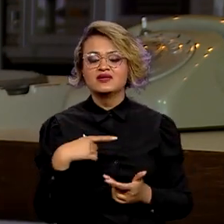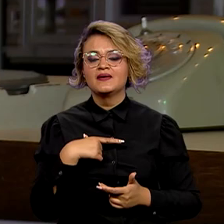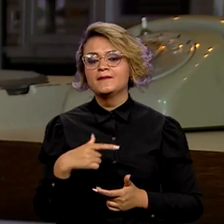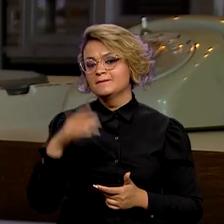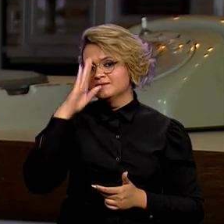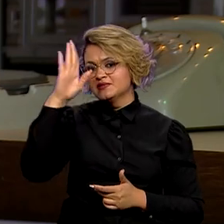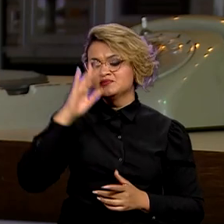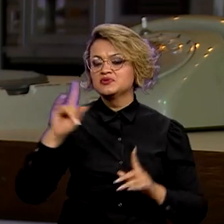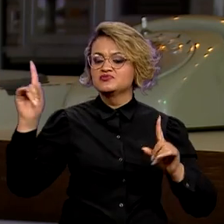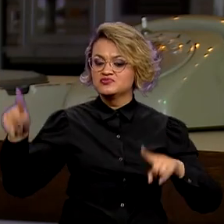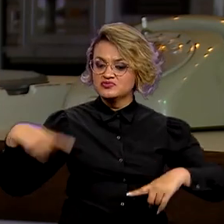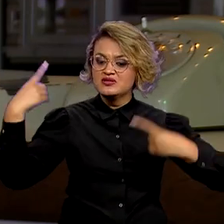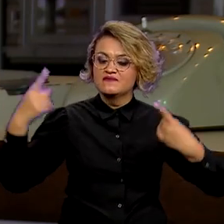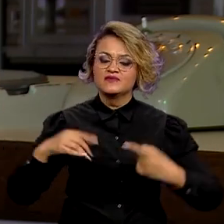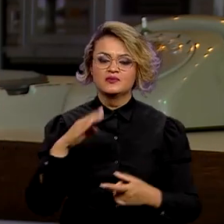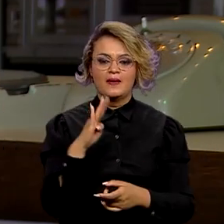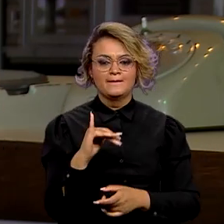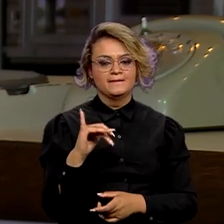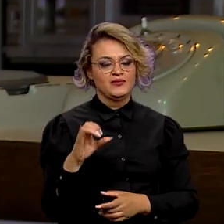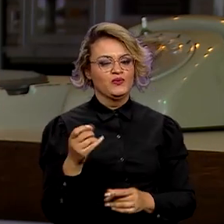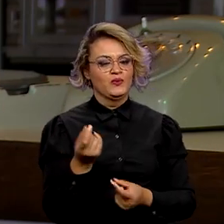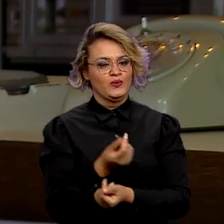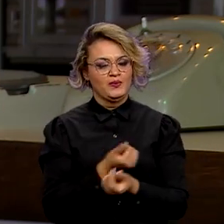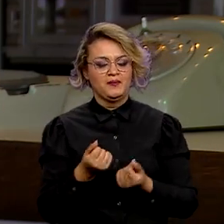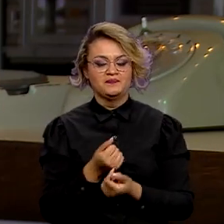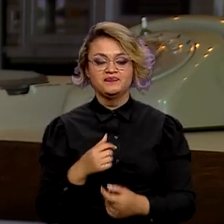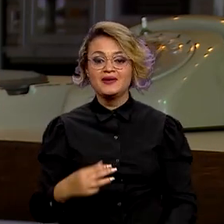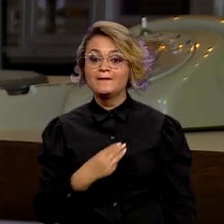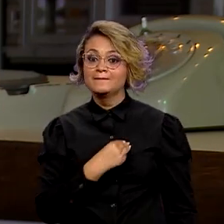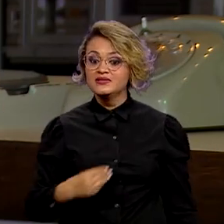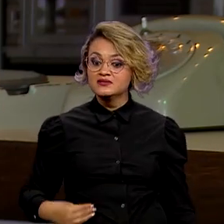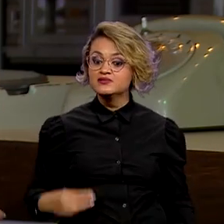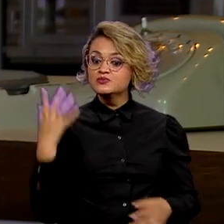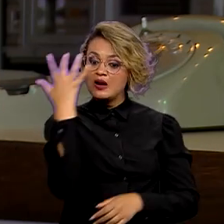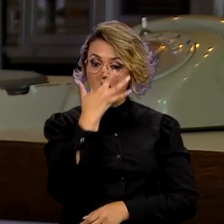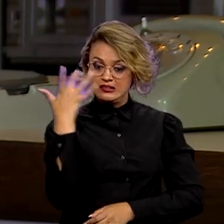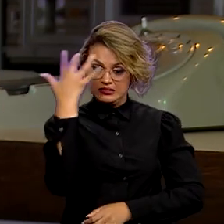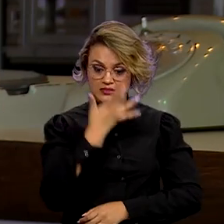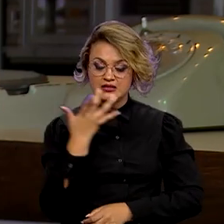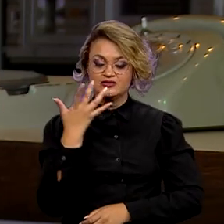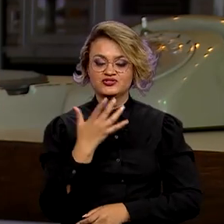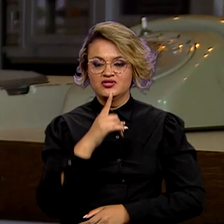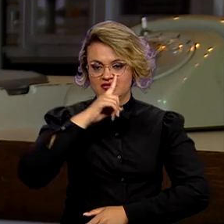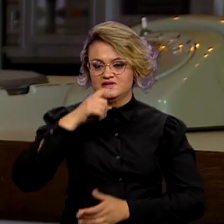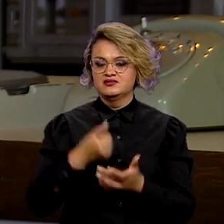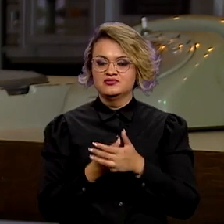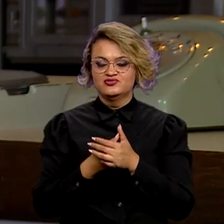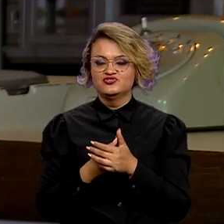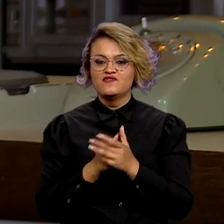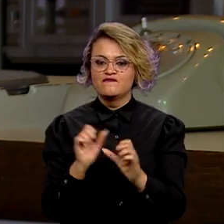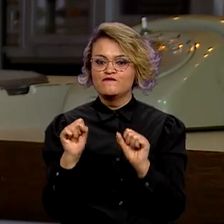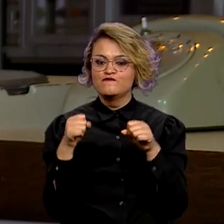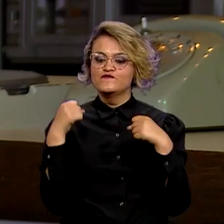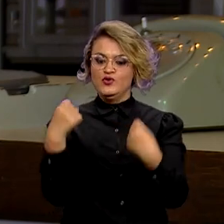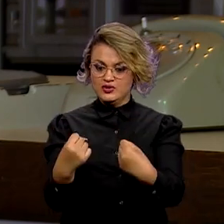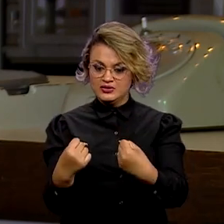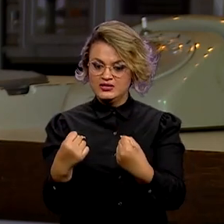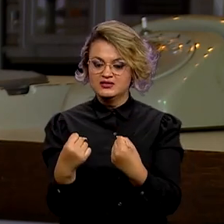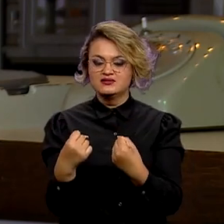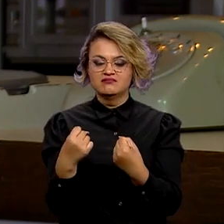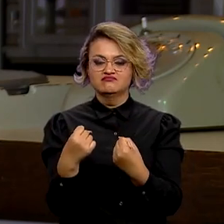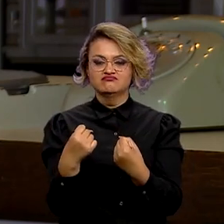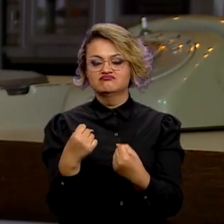pensando o desafio da bioeconomia. Então, o ministro Fernando Haddad decidiu que ele iria fortalecer o Fundo